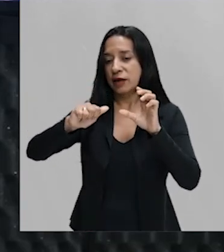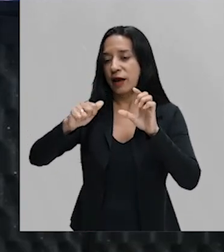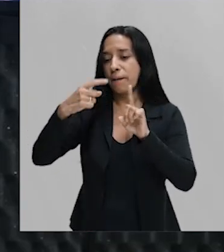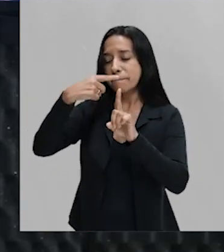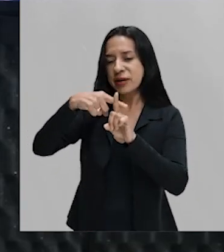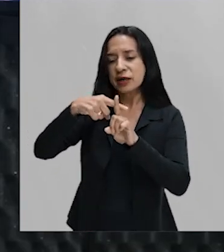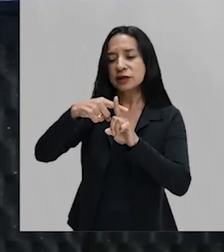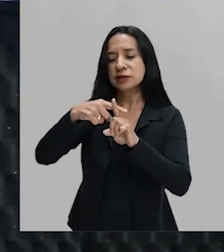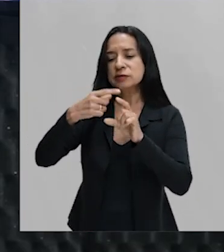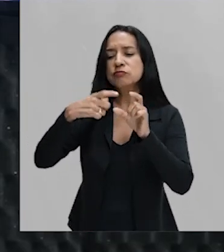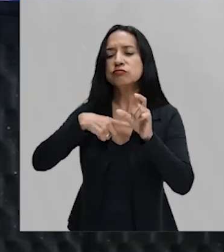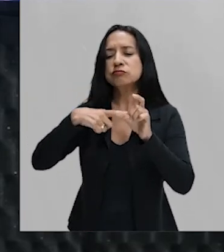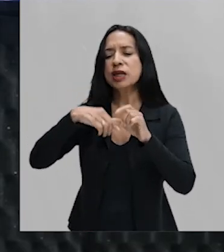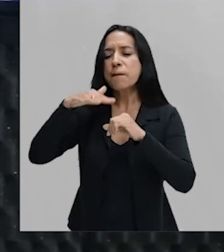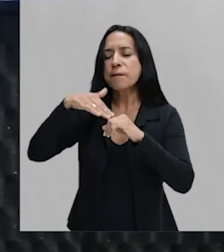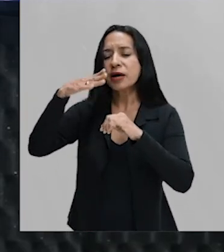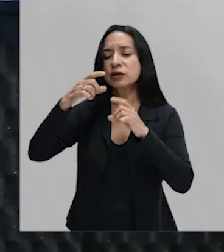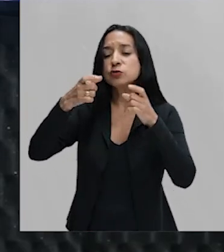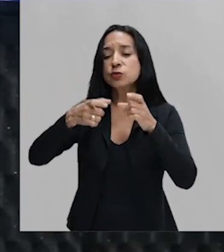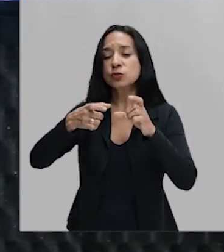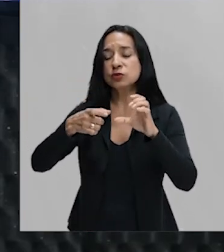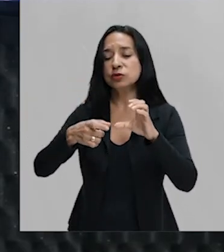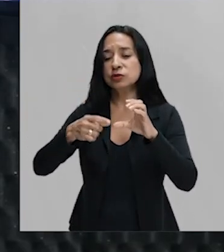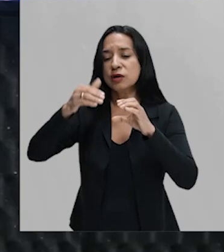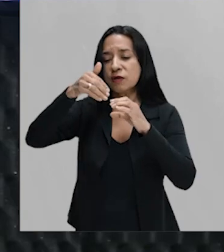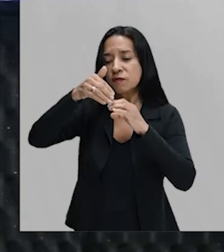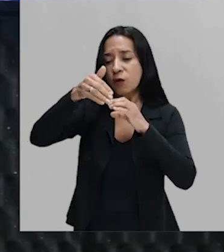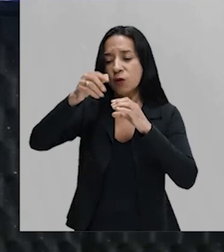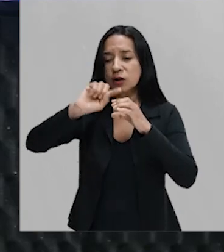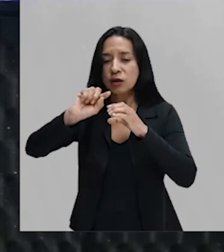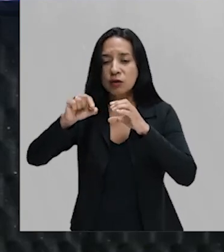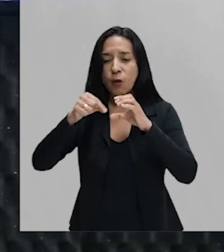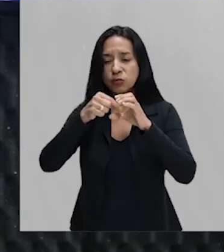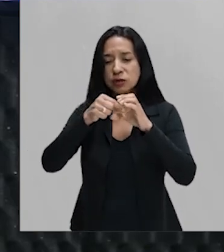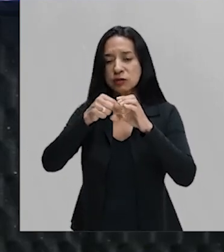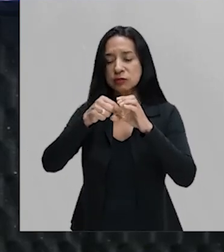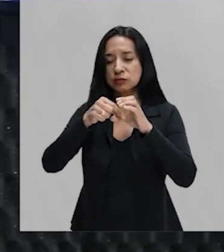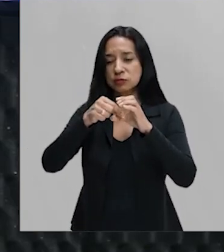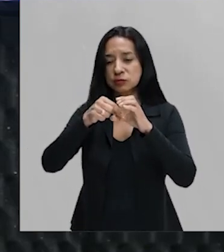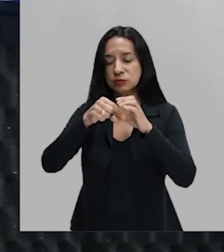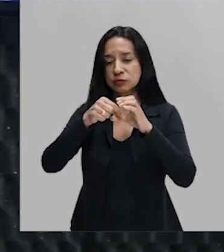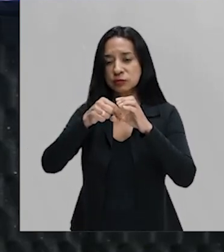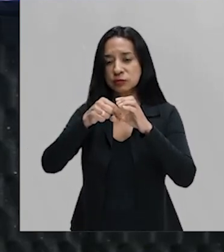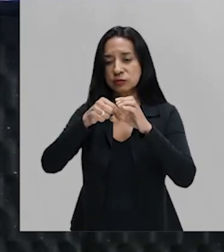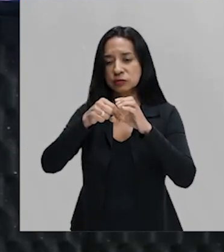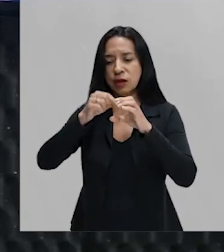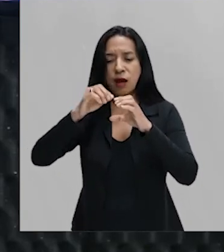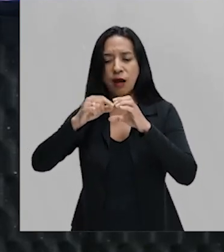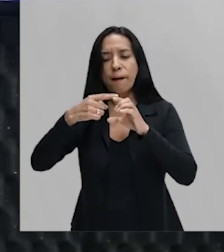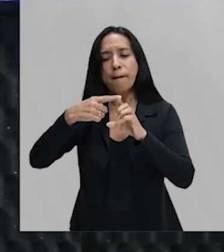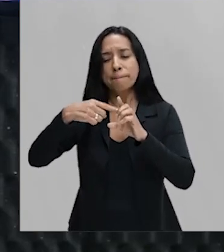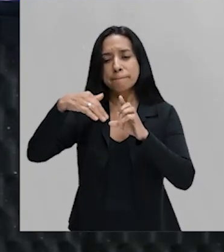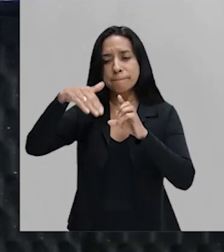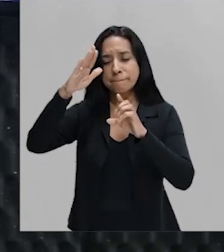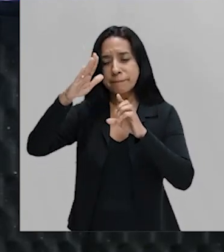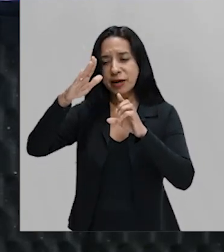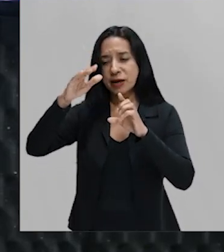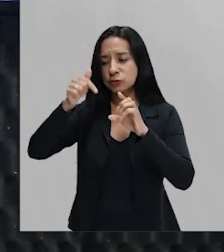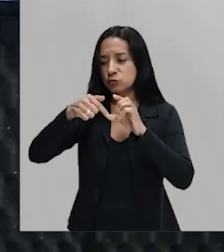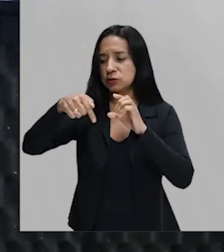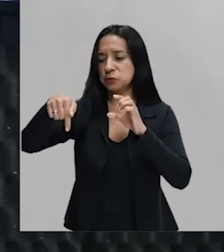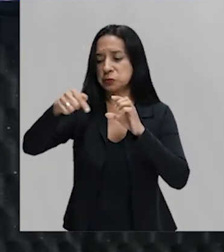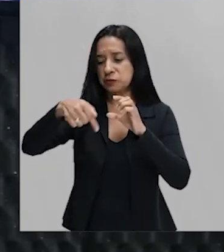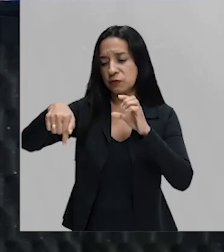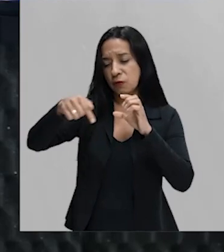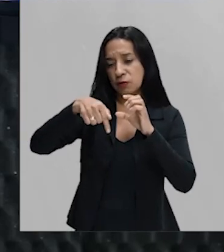mais sódio? Fora ou dentro? Ah, professor, tem mais sódio do lado de fora, né? E